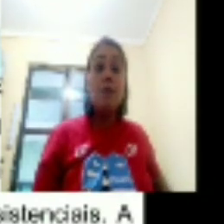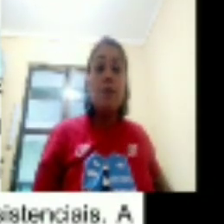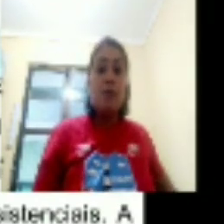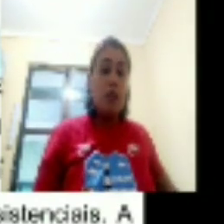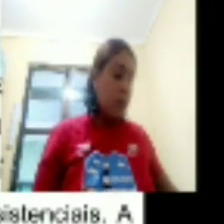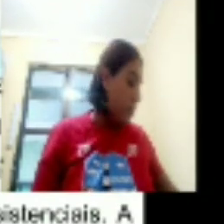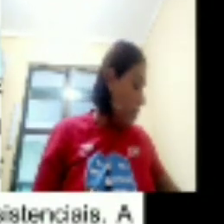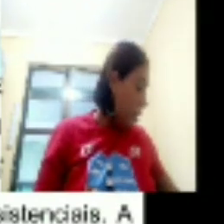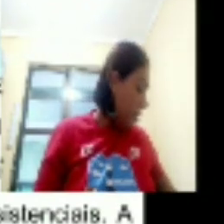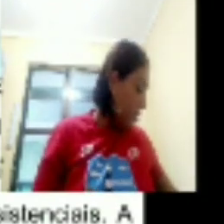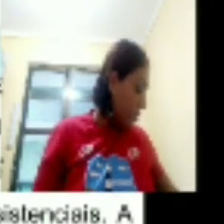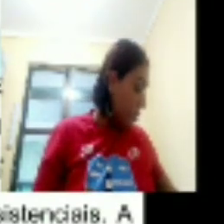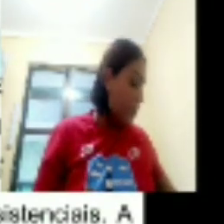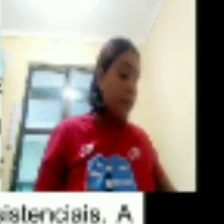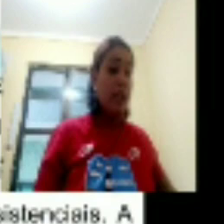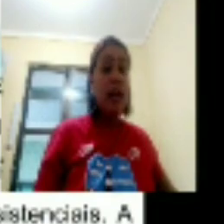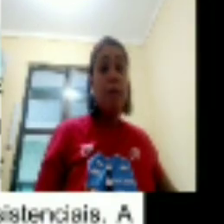Estado.